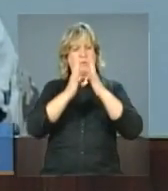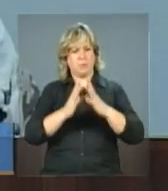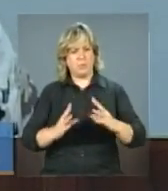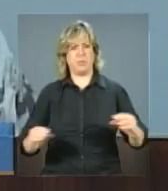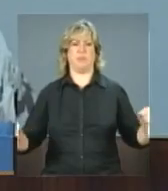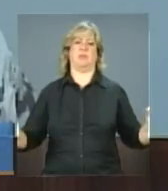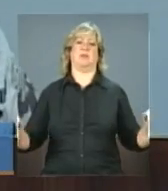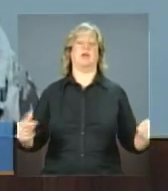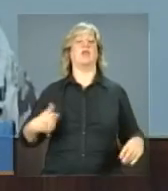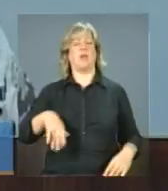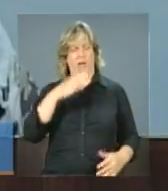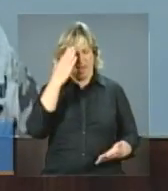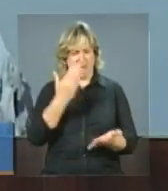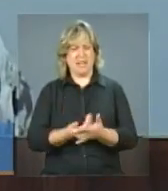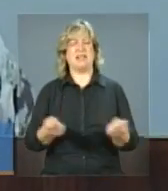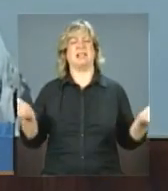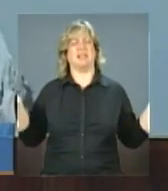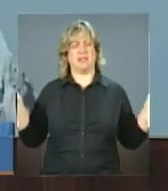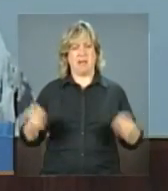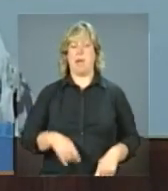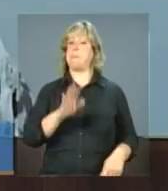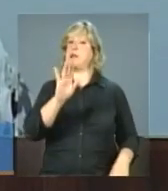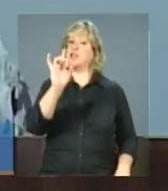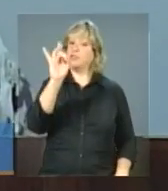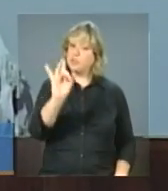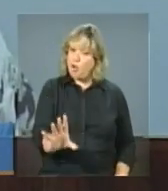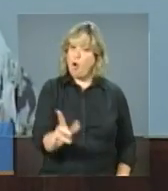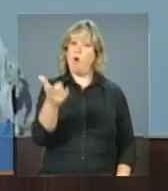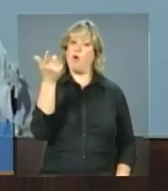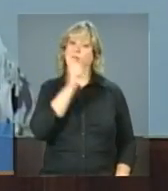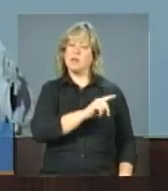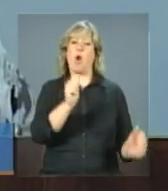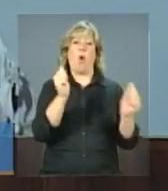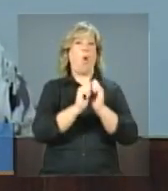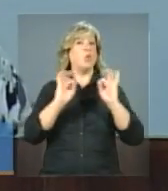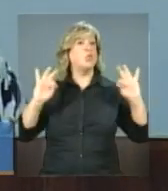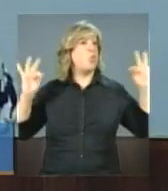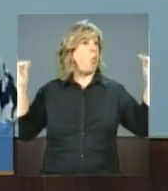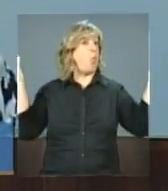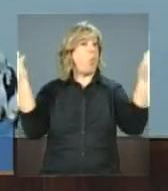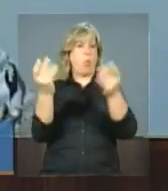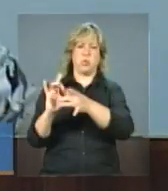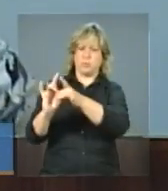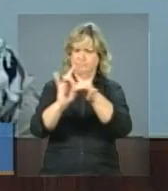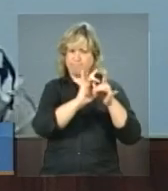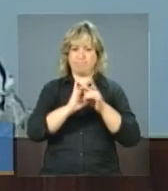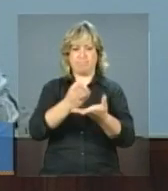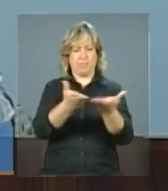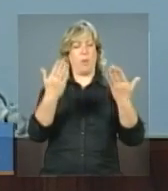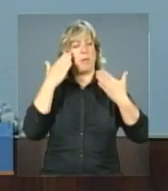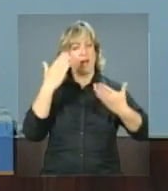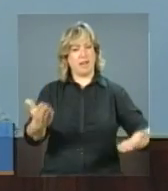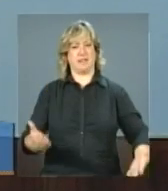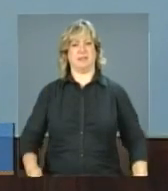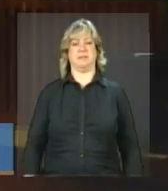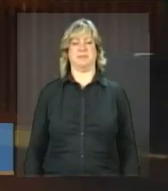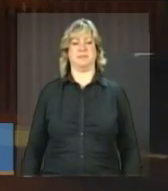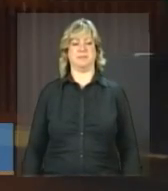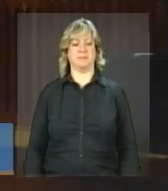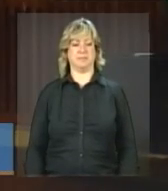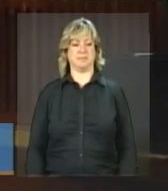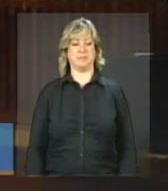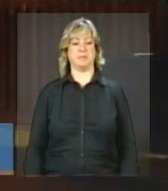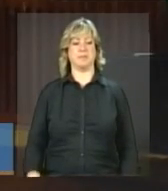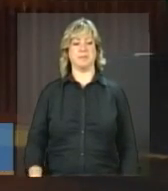que é possível, mas, certamente, isso só acontecerá com a presença e com a participação de todos os senhores. Obrigado.